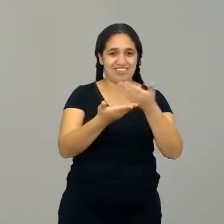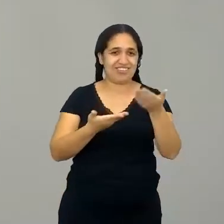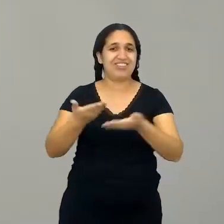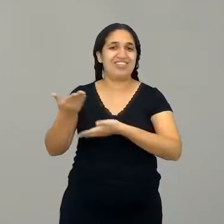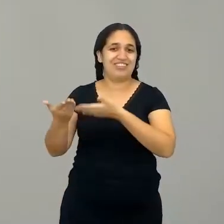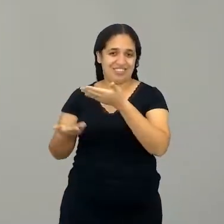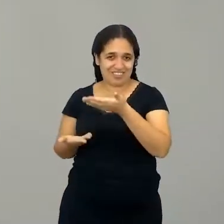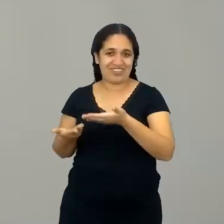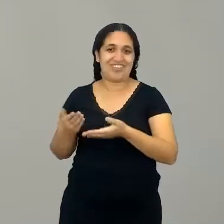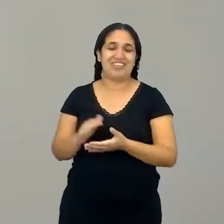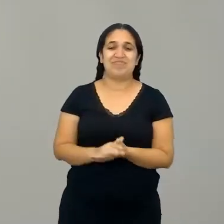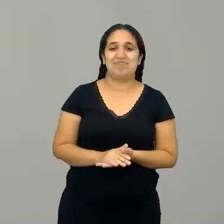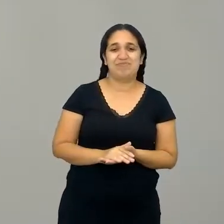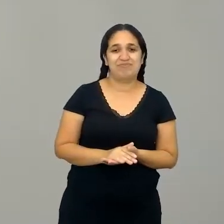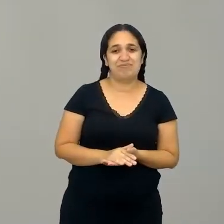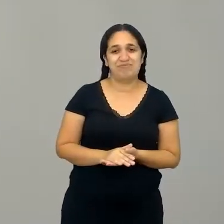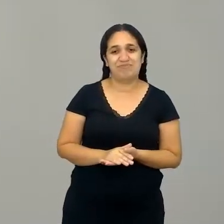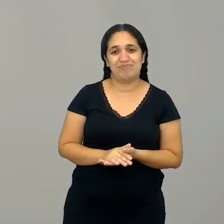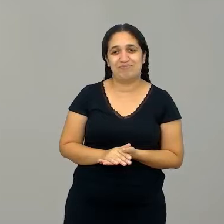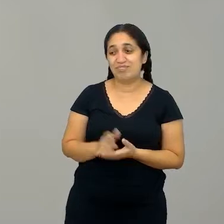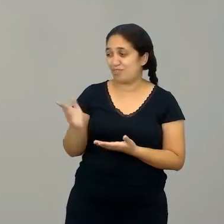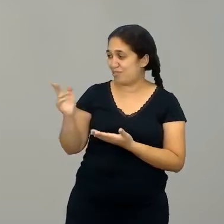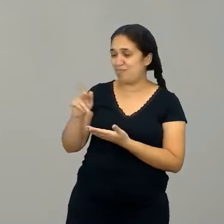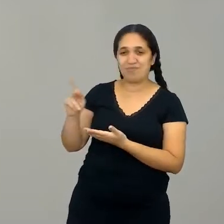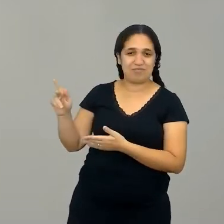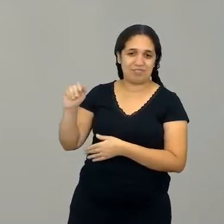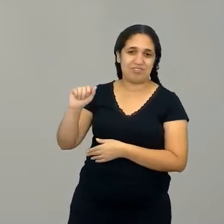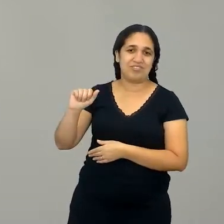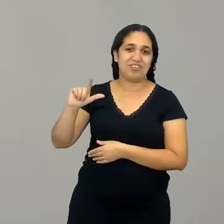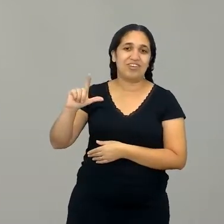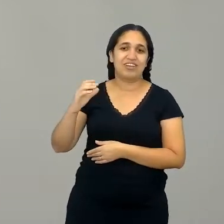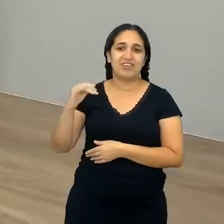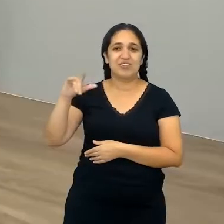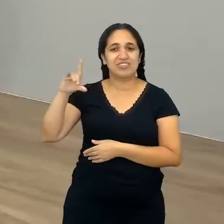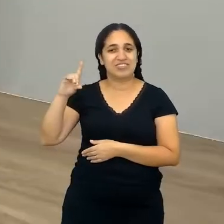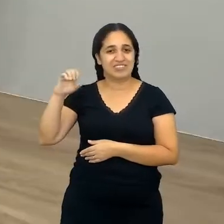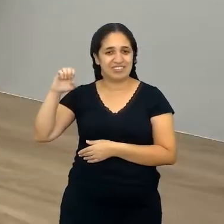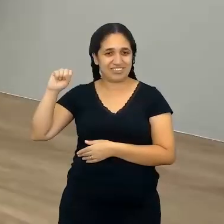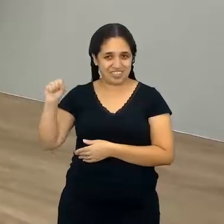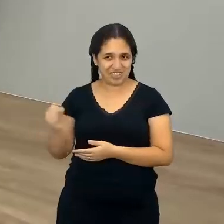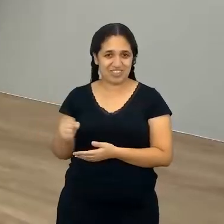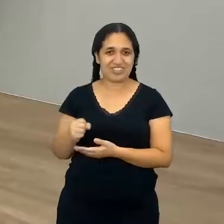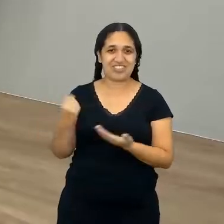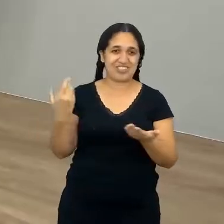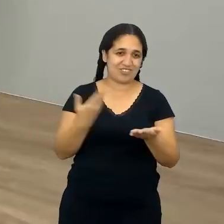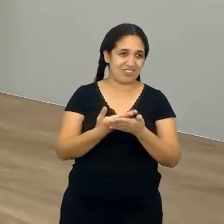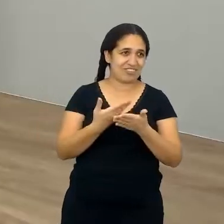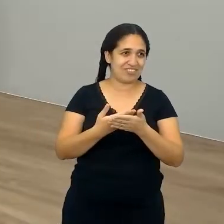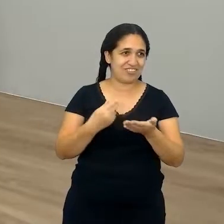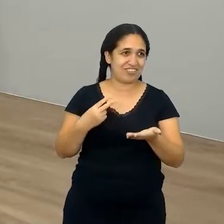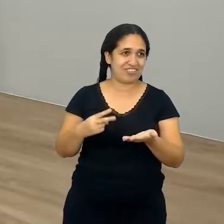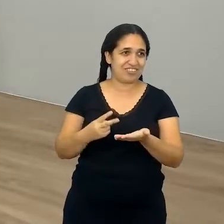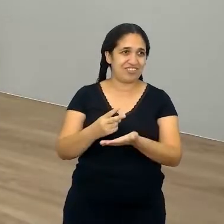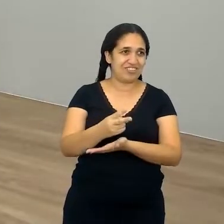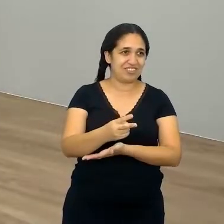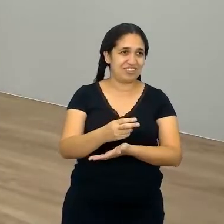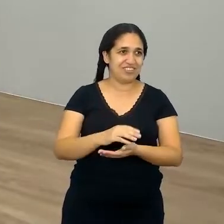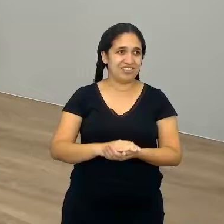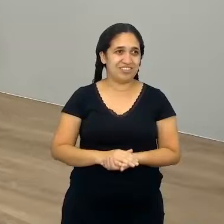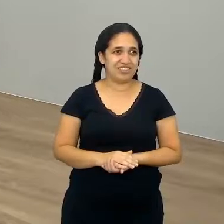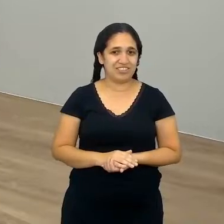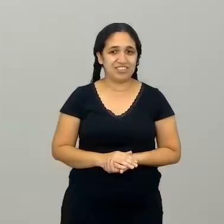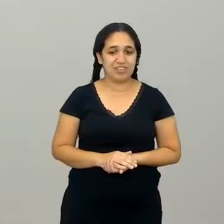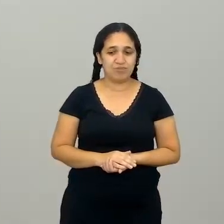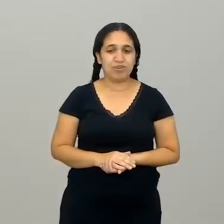de ideias aí com o professor Alcides. De novo aí, continuando a aula que a gente começou ontem, né, professor?